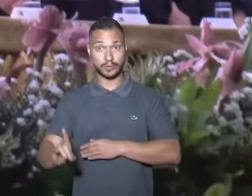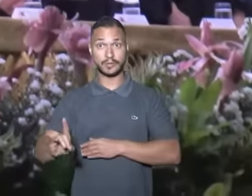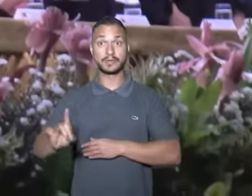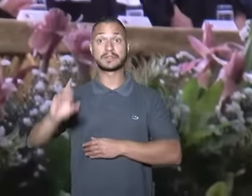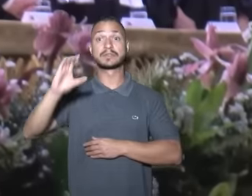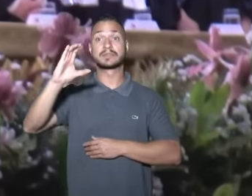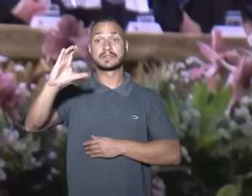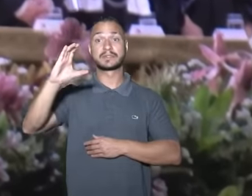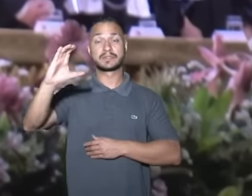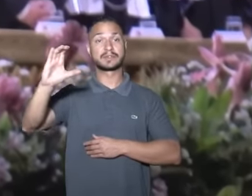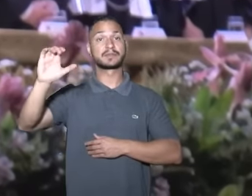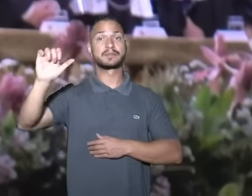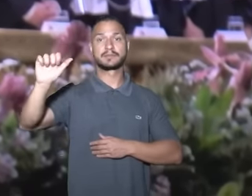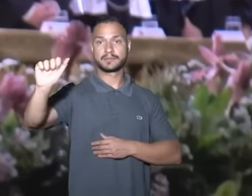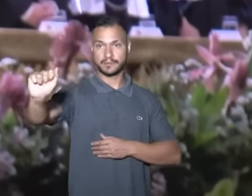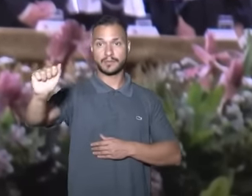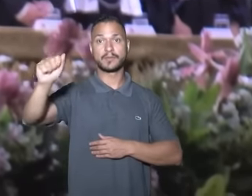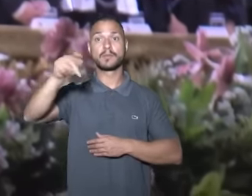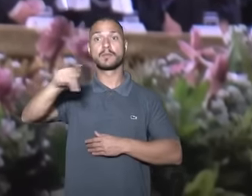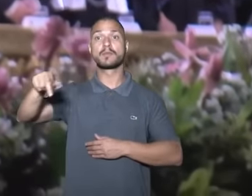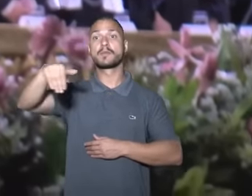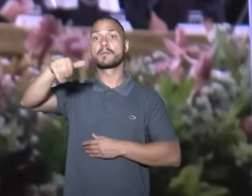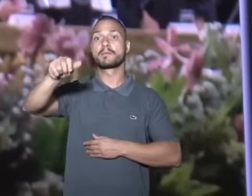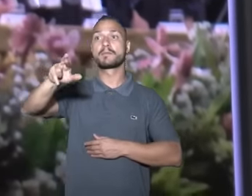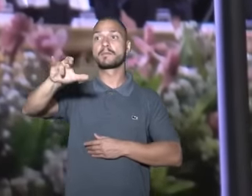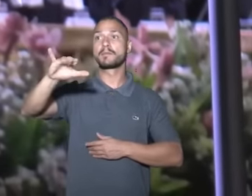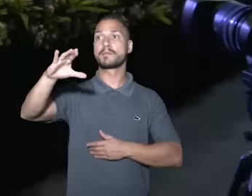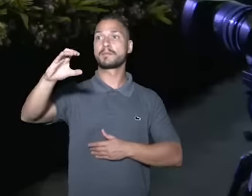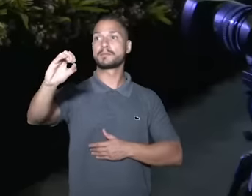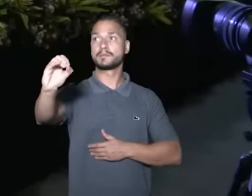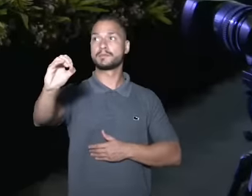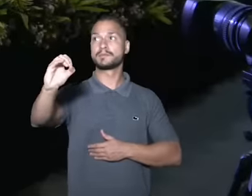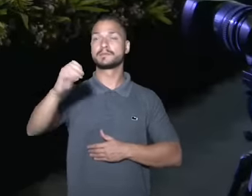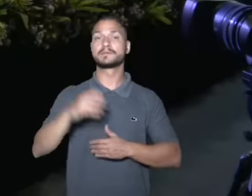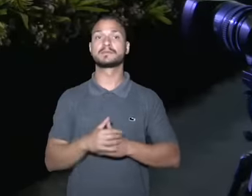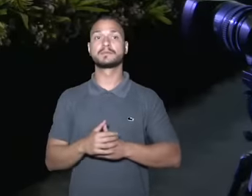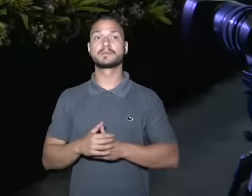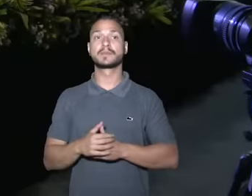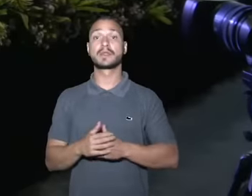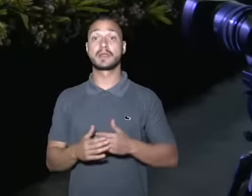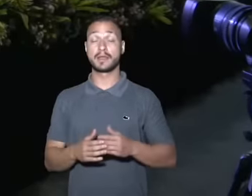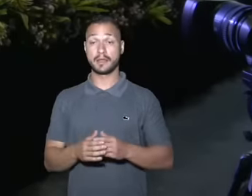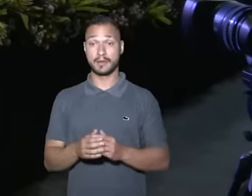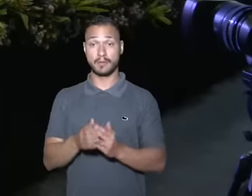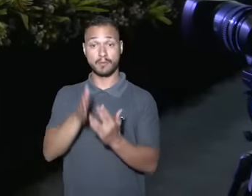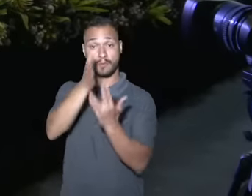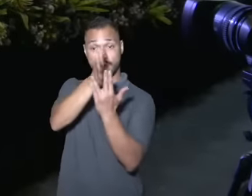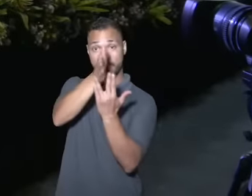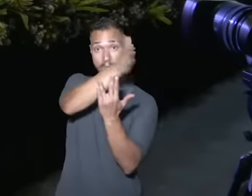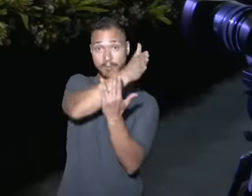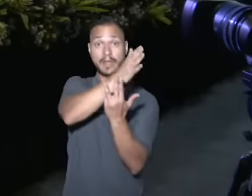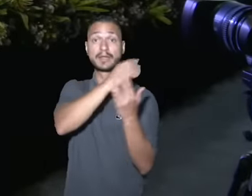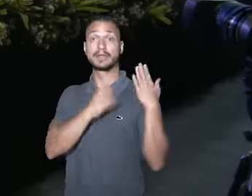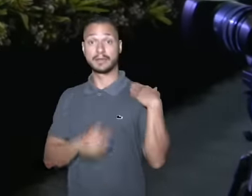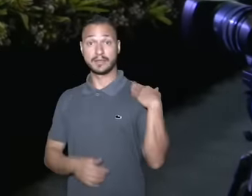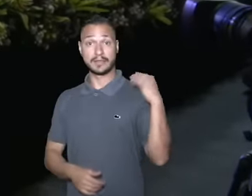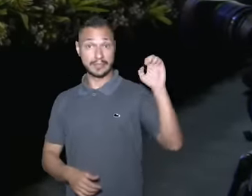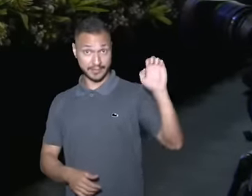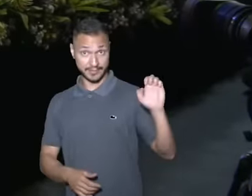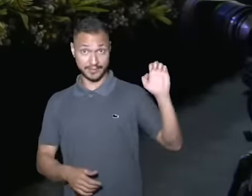Ciências Agrárias, professor Mário Luiz Quisotti. À esquerda do reitor, o